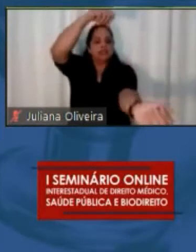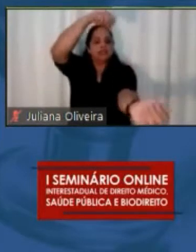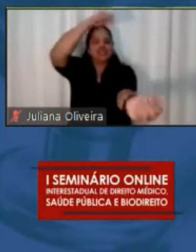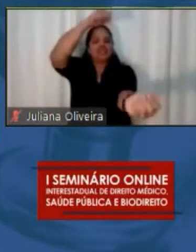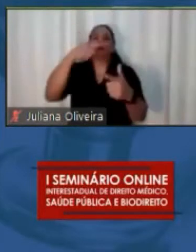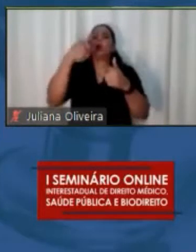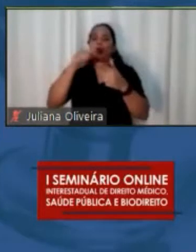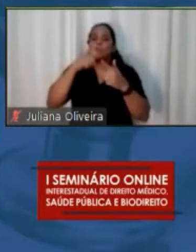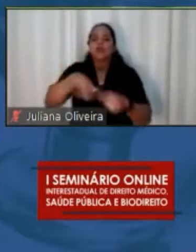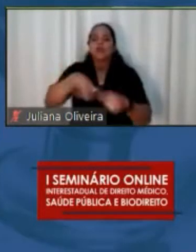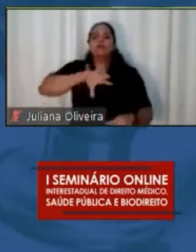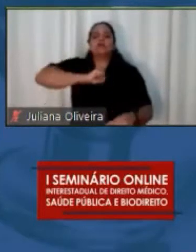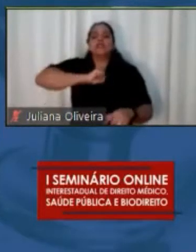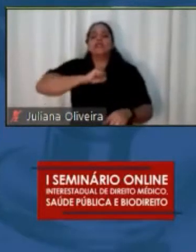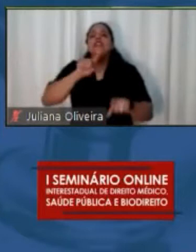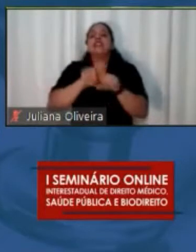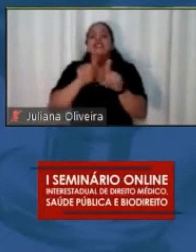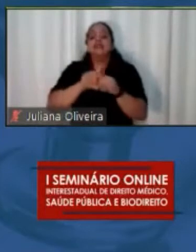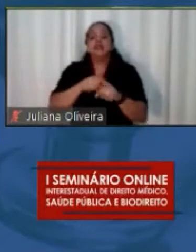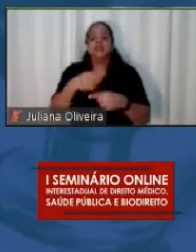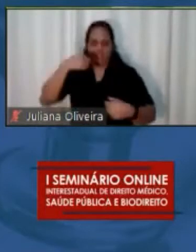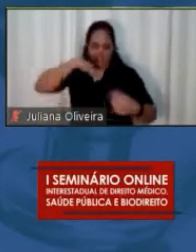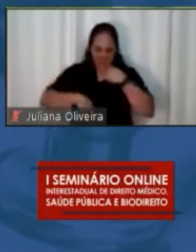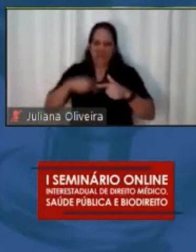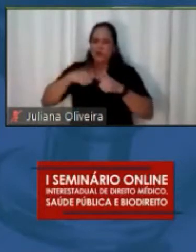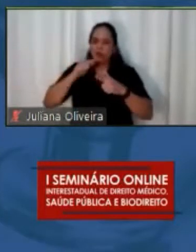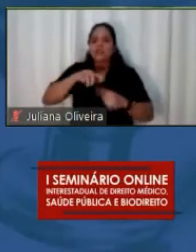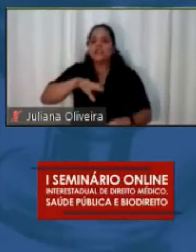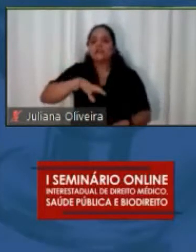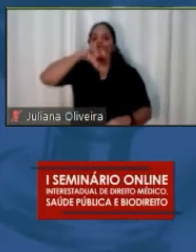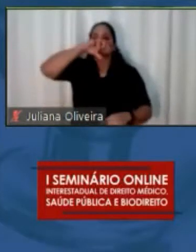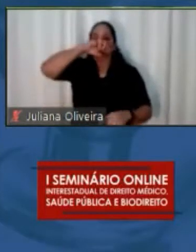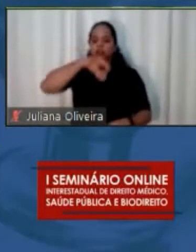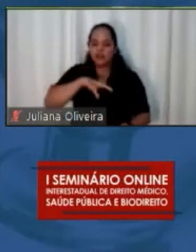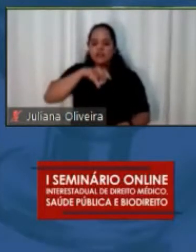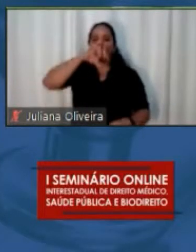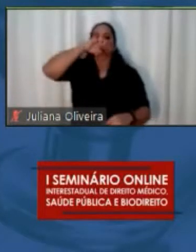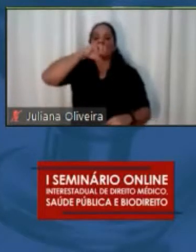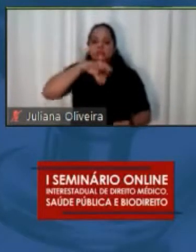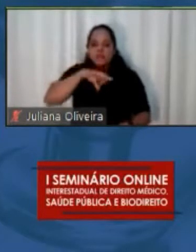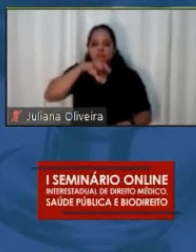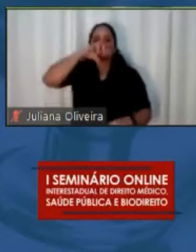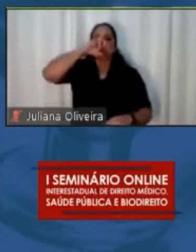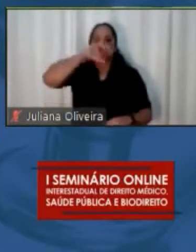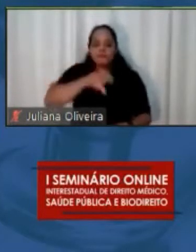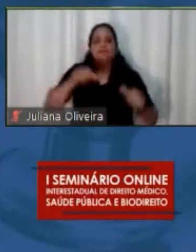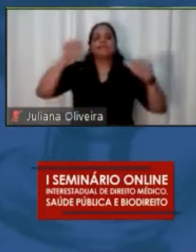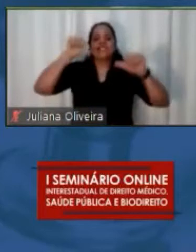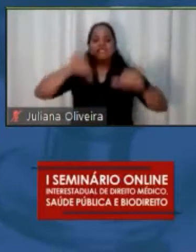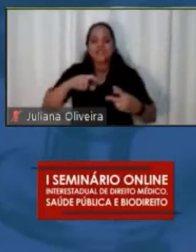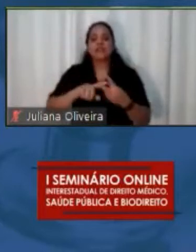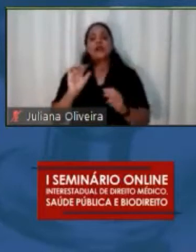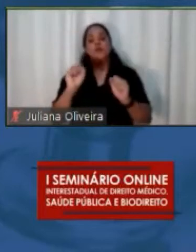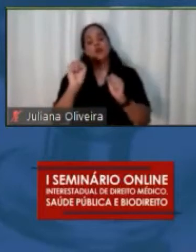de infecções, síndrome de desconforto respiratório agudo, complicações que aumentam a probabilidade de